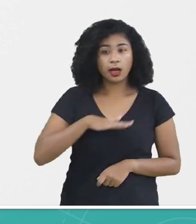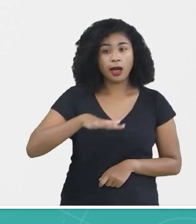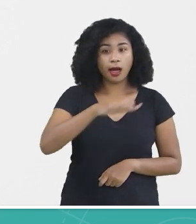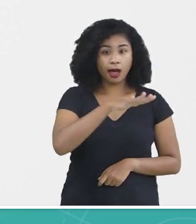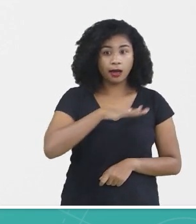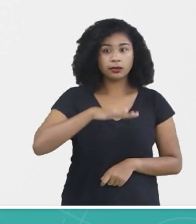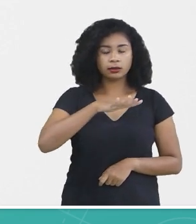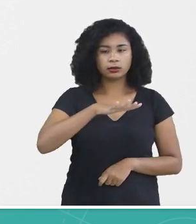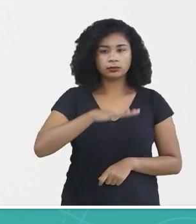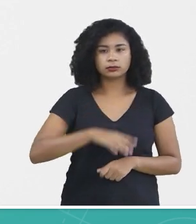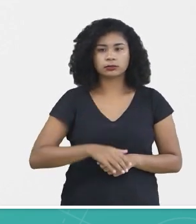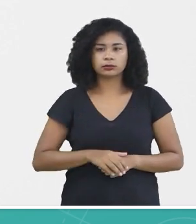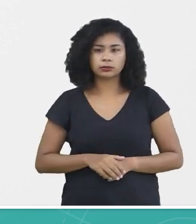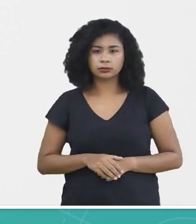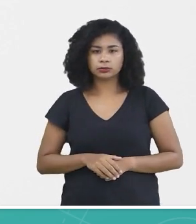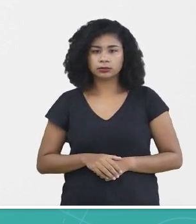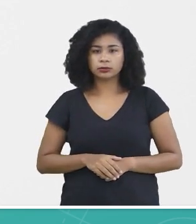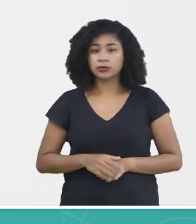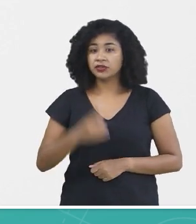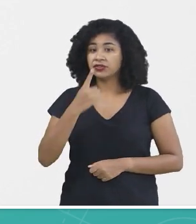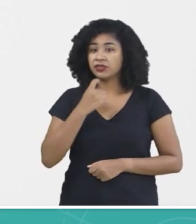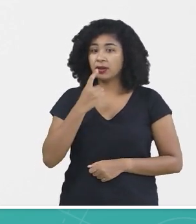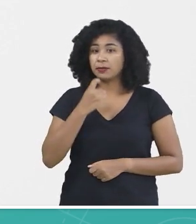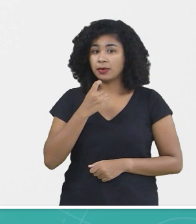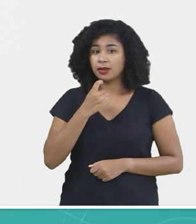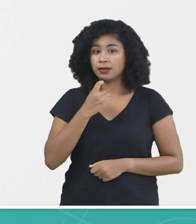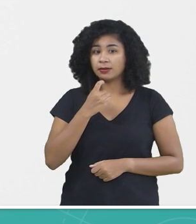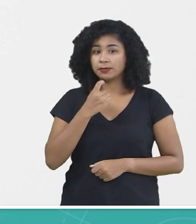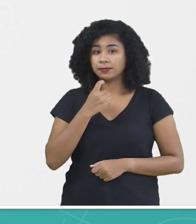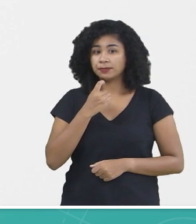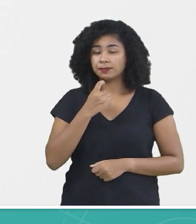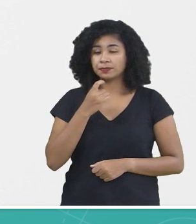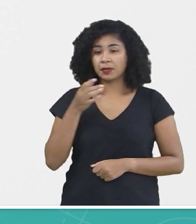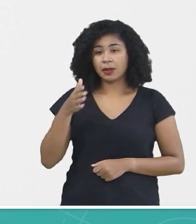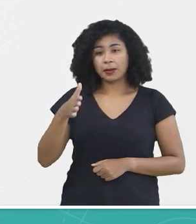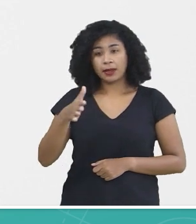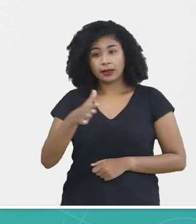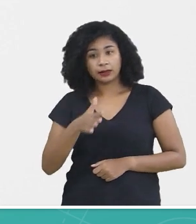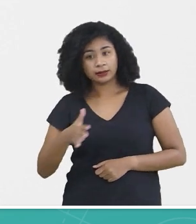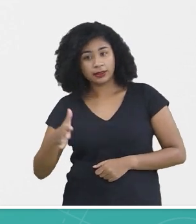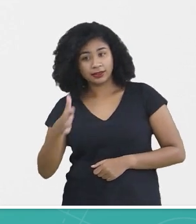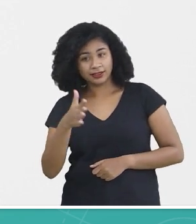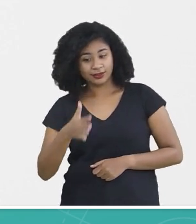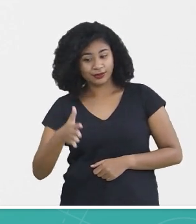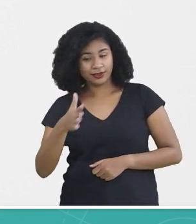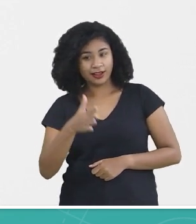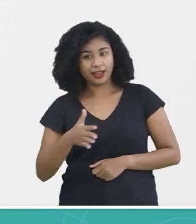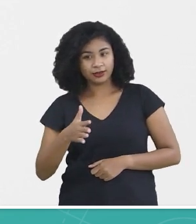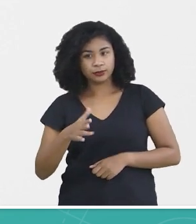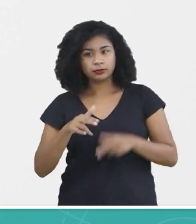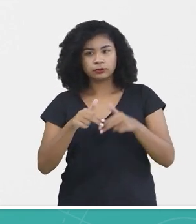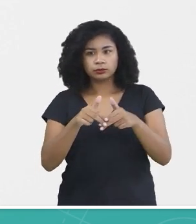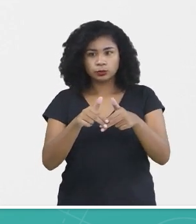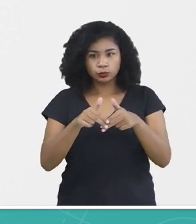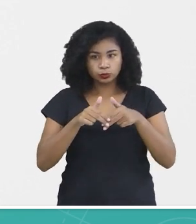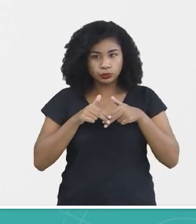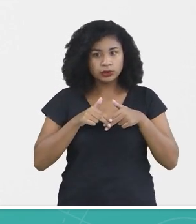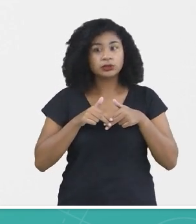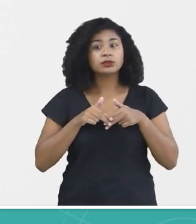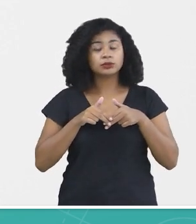está na parede, ou seja, estão em planos diferentes. Por isso, eu posso afirmar que são retas